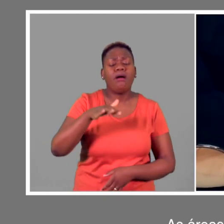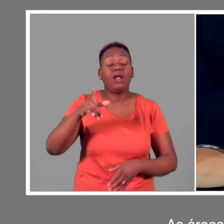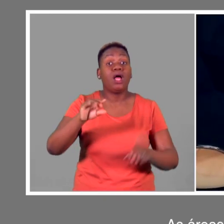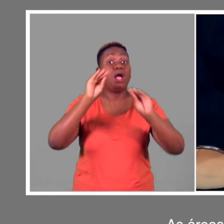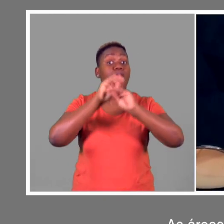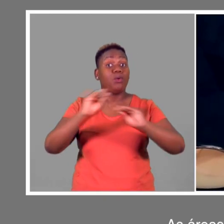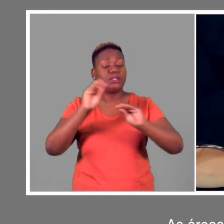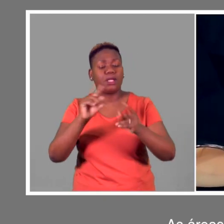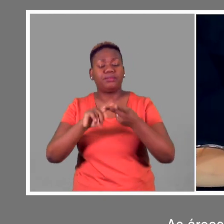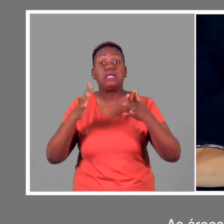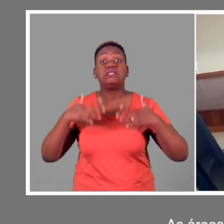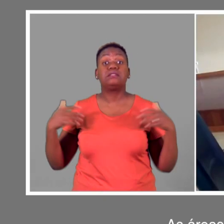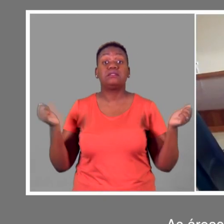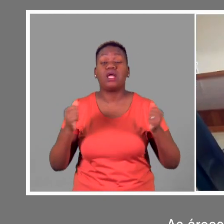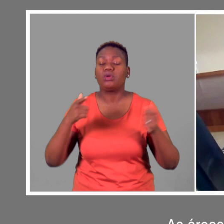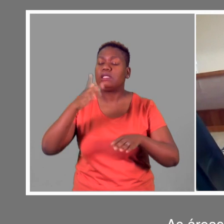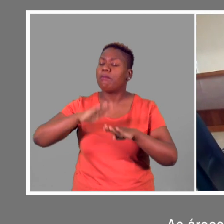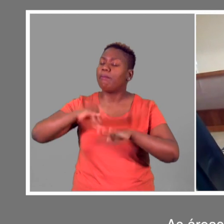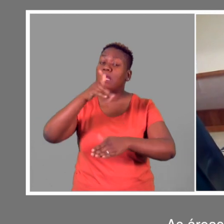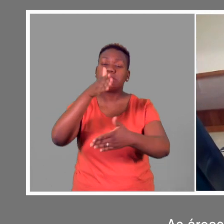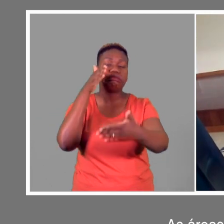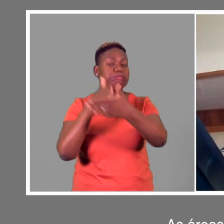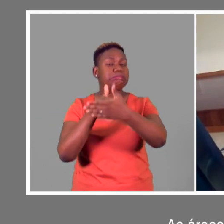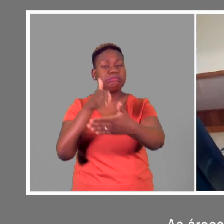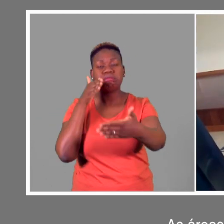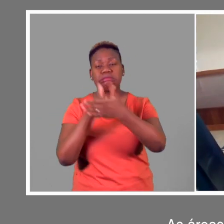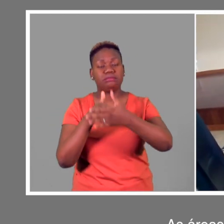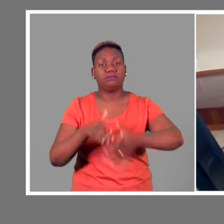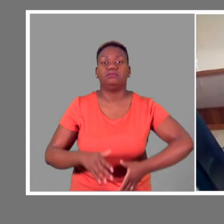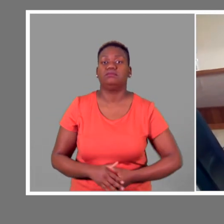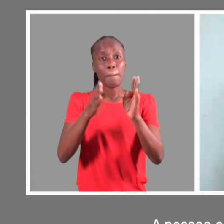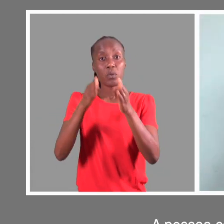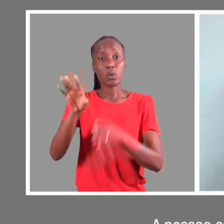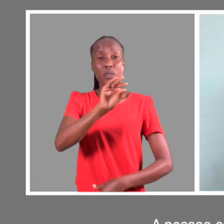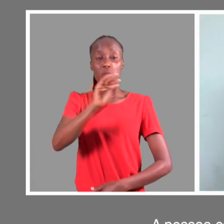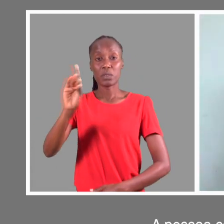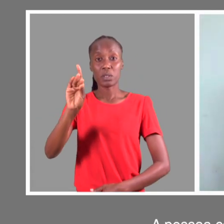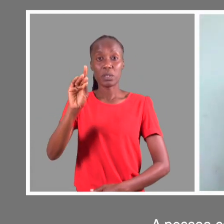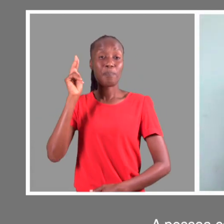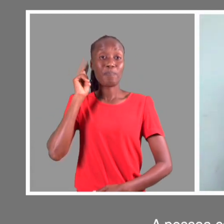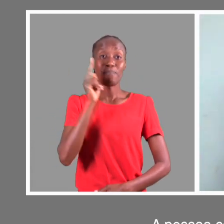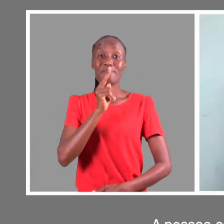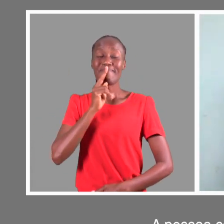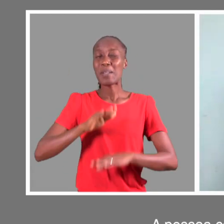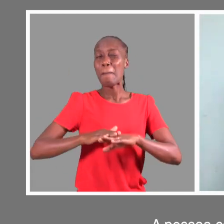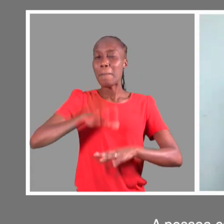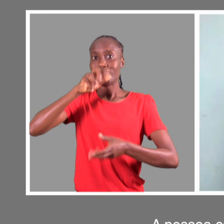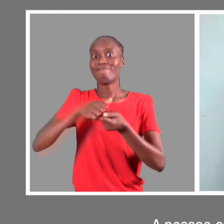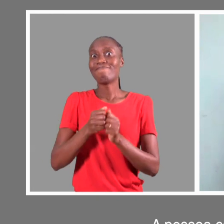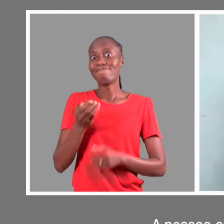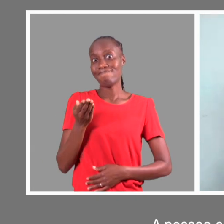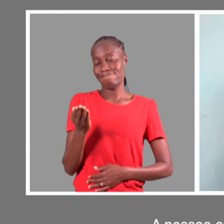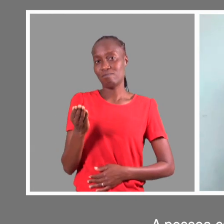As áreas de educação e saúde foram as mais destacadas. A pessoa com deficiência auditiva